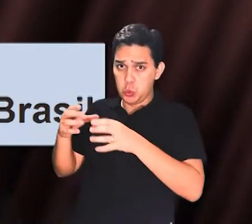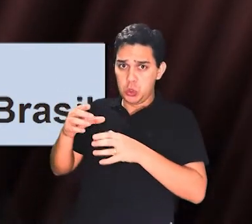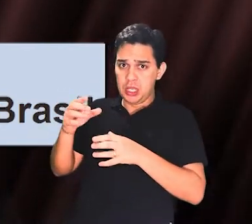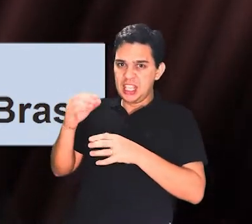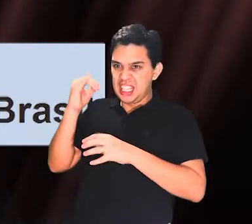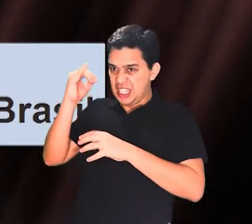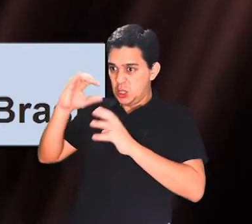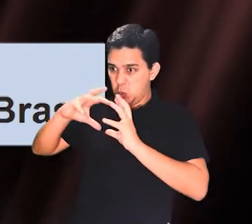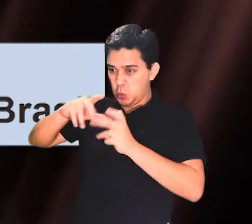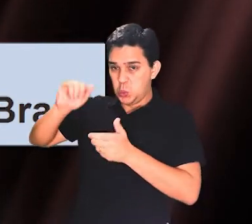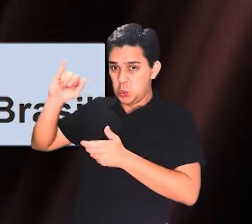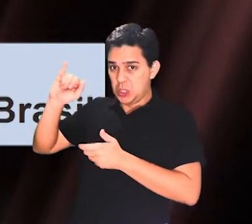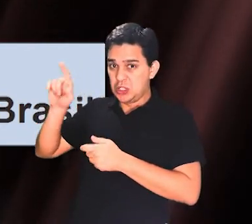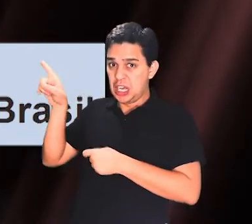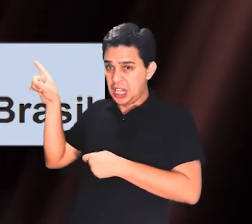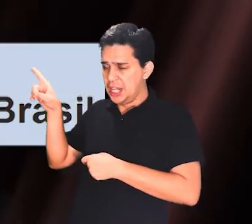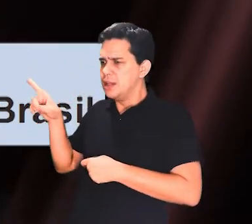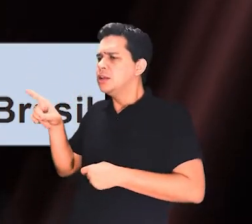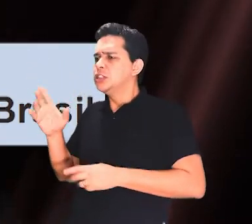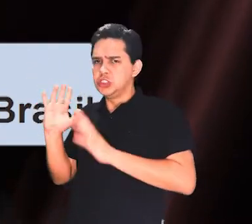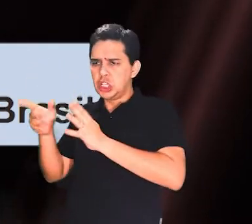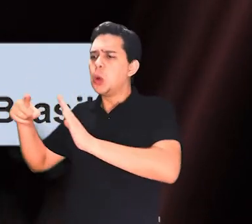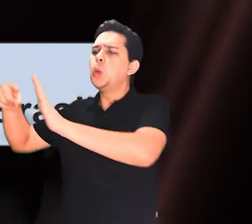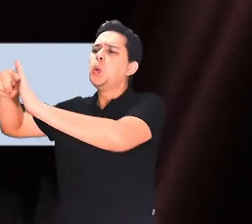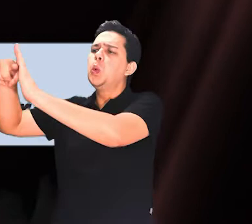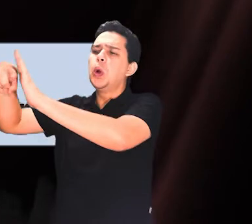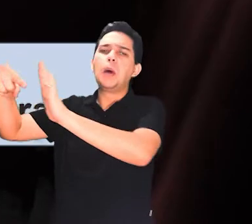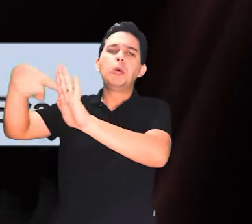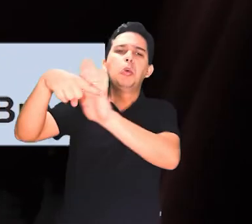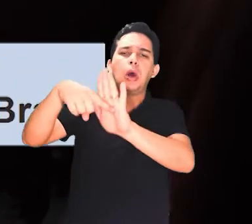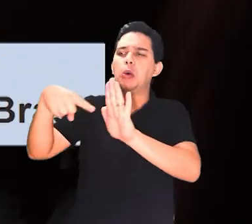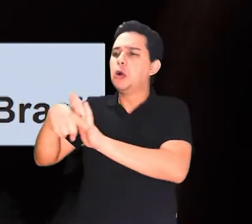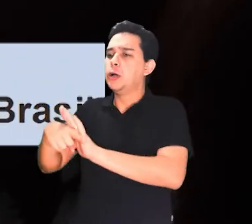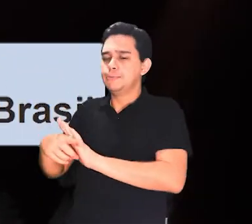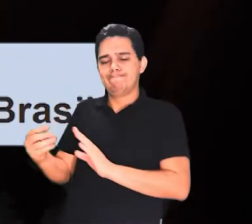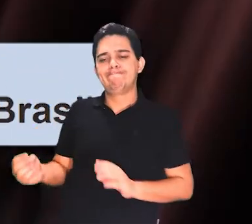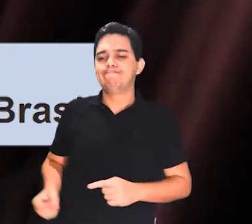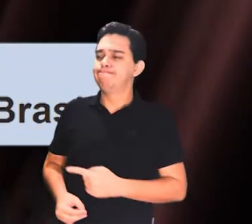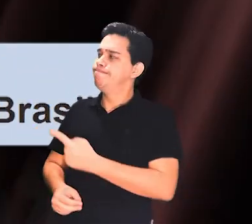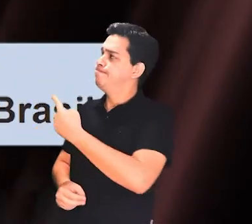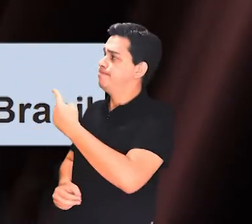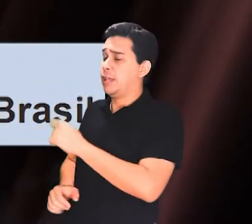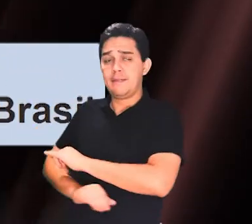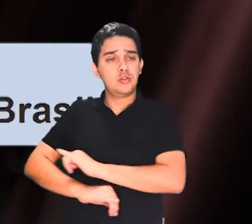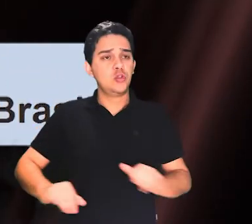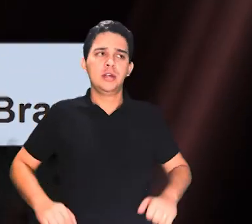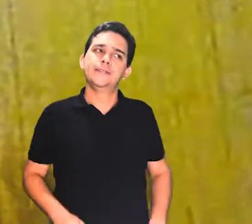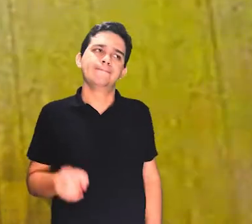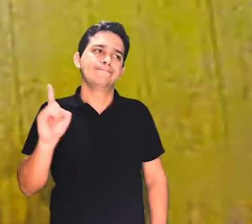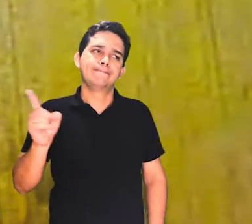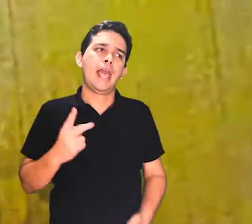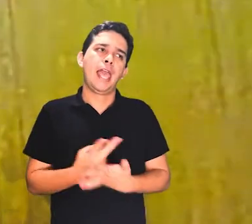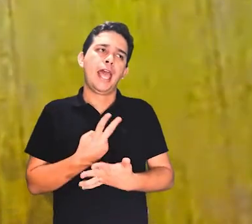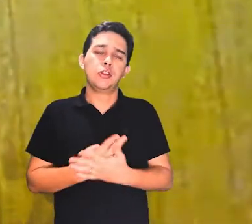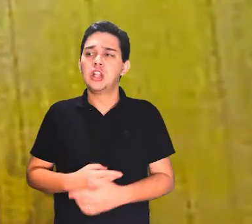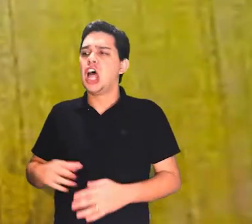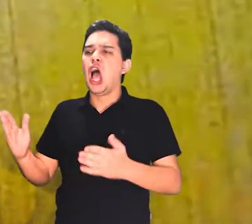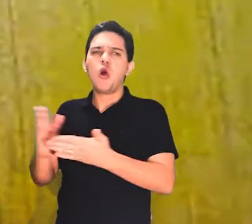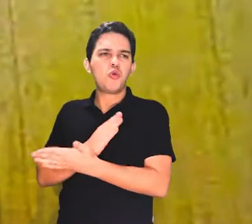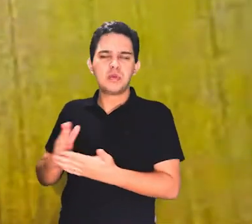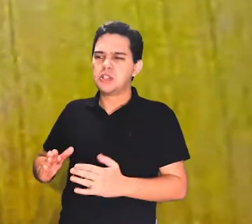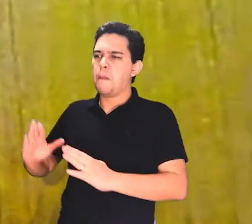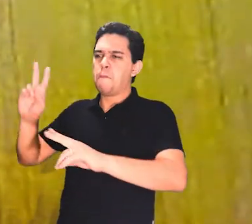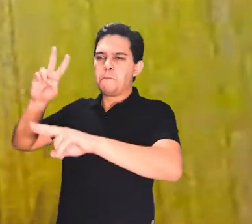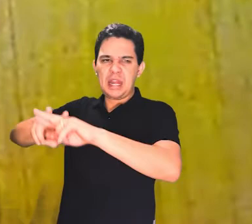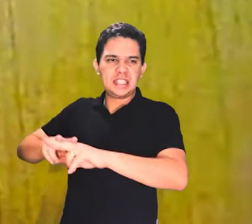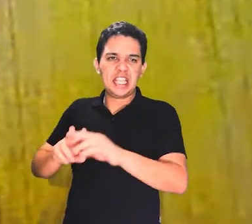são muitas. Então, são pessoas amarradas, são pessoas, às vezes, presas atrás de grades, são pessoas, muitas pessoas por quarto, que não